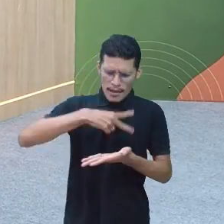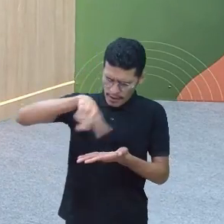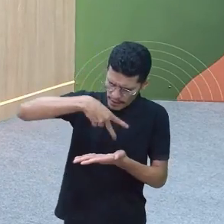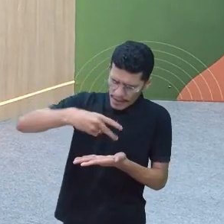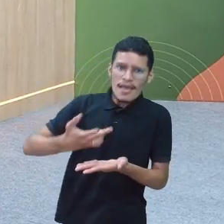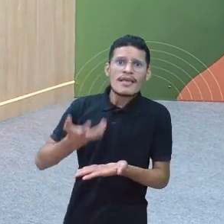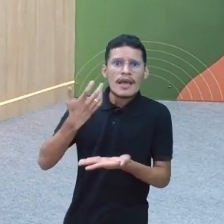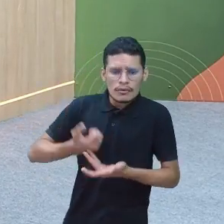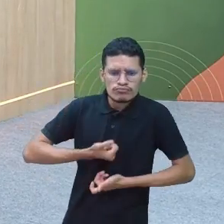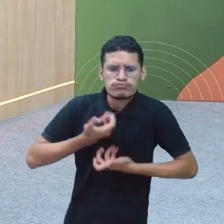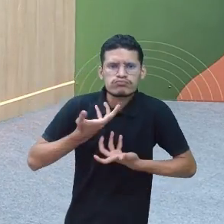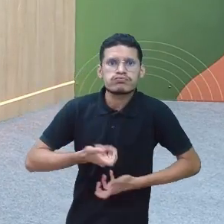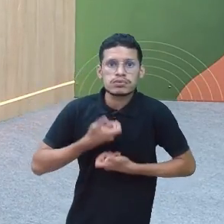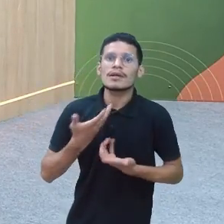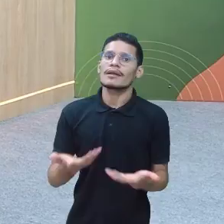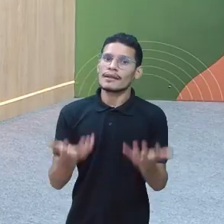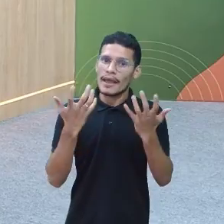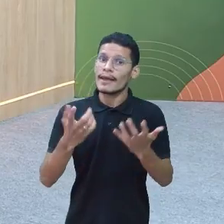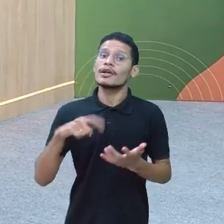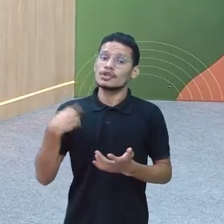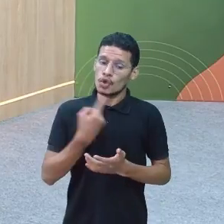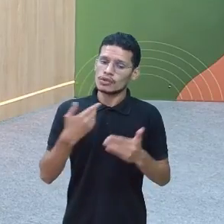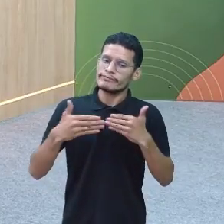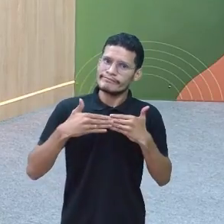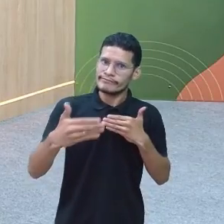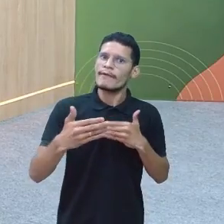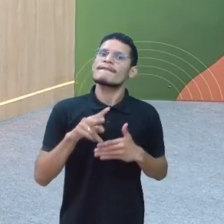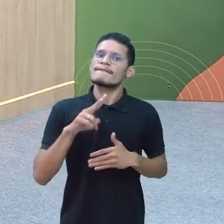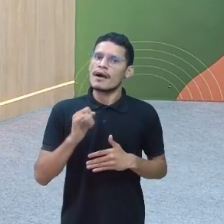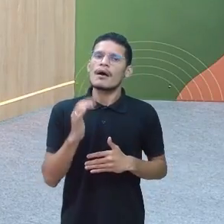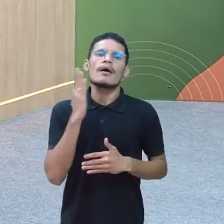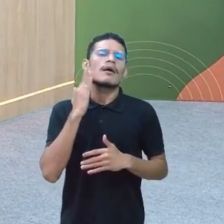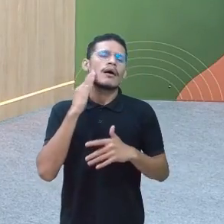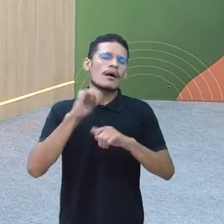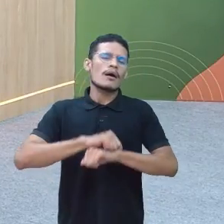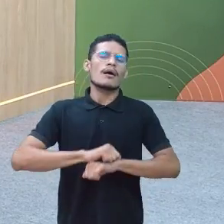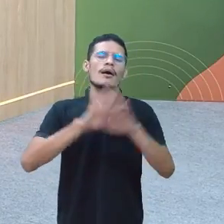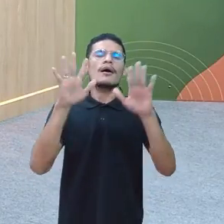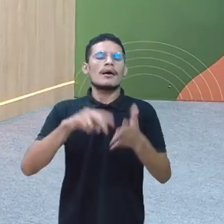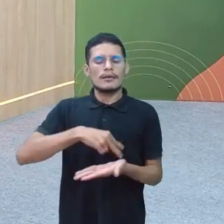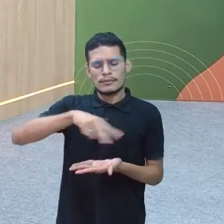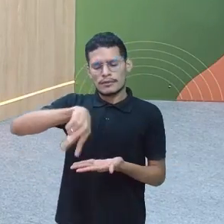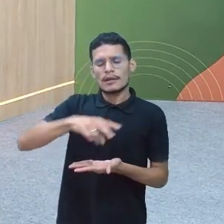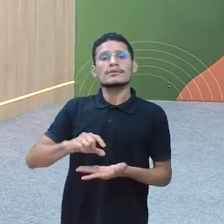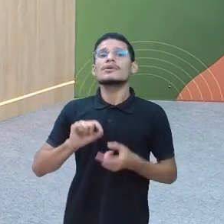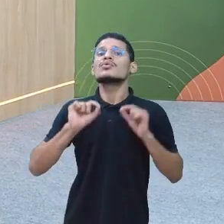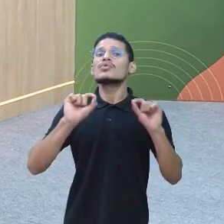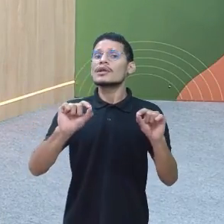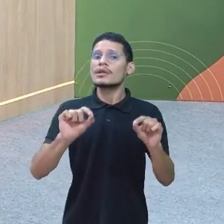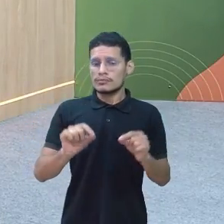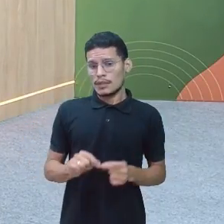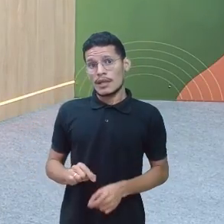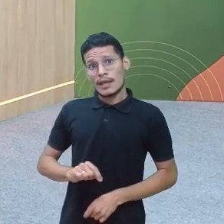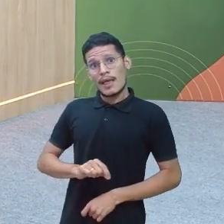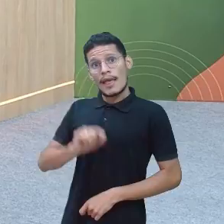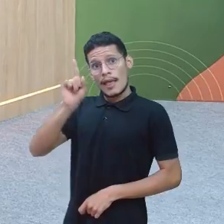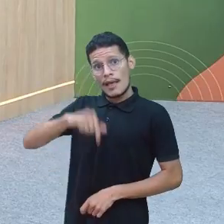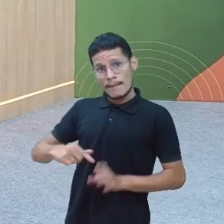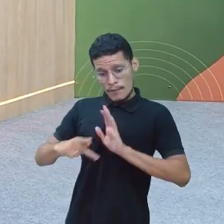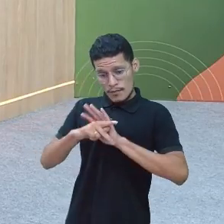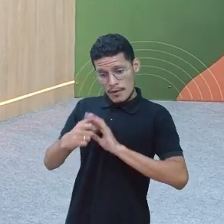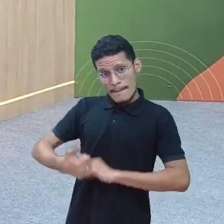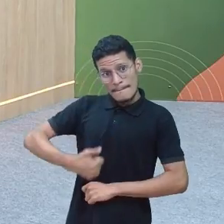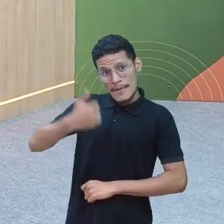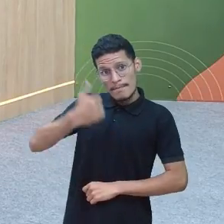palavra, né? E aí quando a gente for mais na frente, a gente vai entender que dança, ela foi uma das